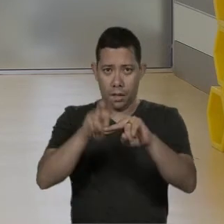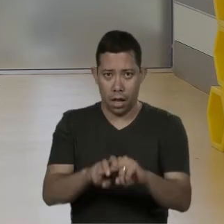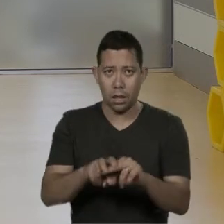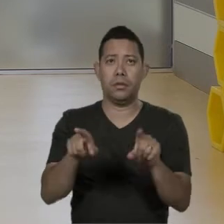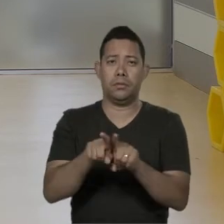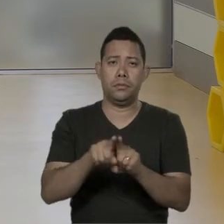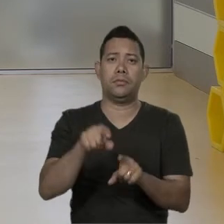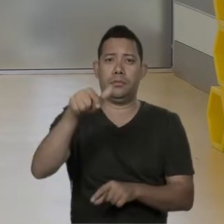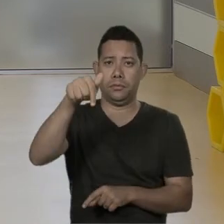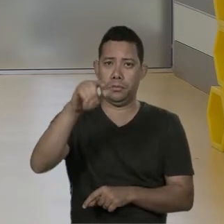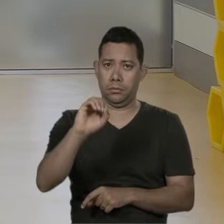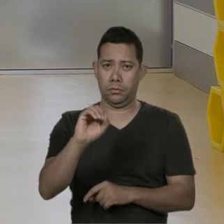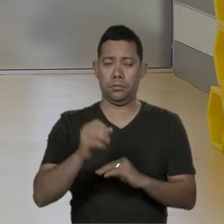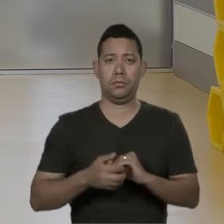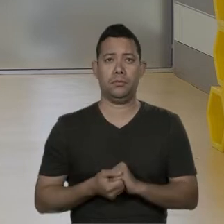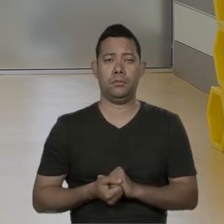sentado.